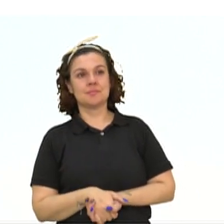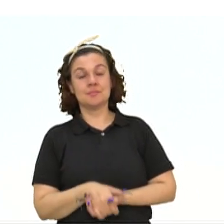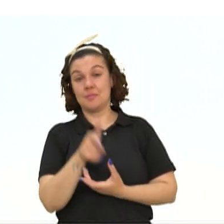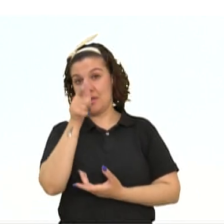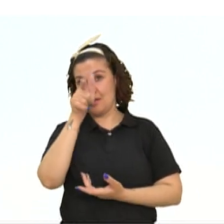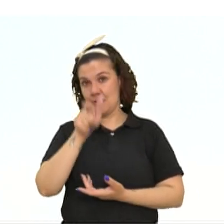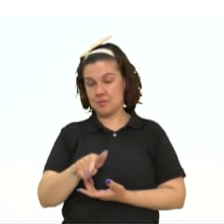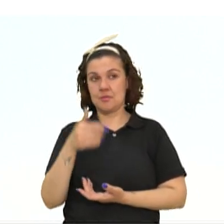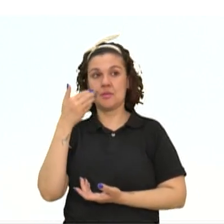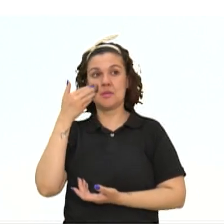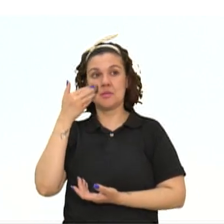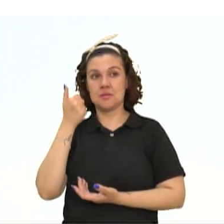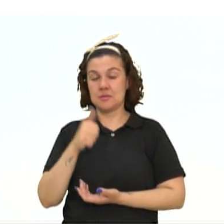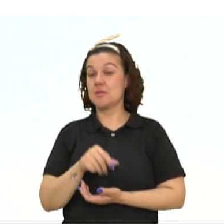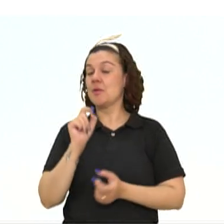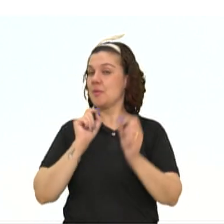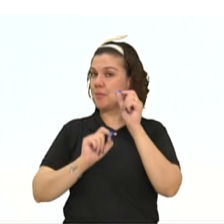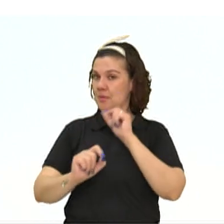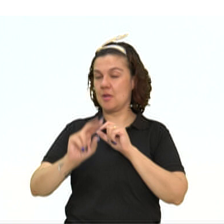Então agora eu sei que